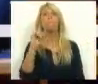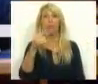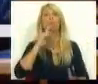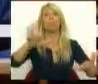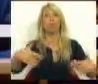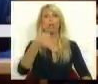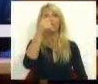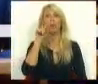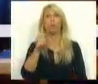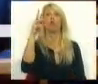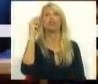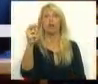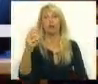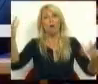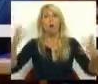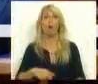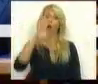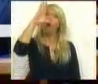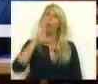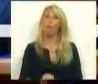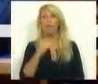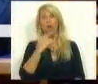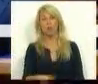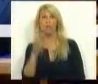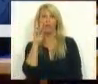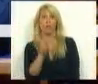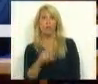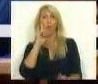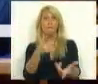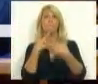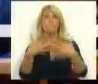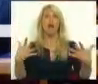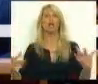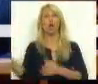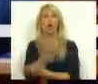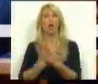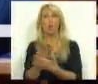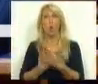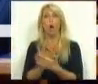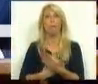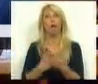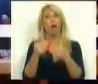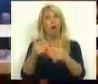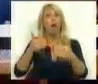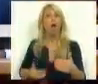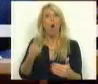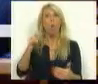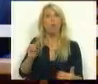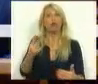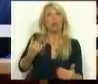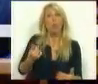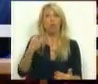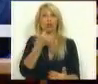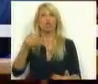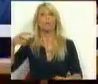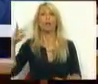Governo propõe-nos na sua visão macroeconómica o recuo do ponto 1 pré-2013. Com estes dados precisa